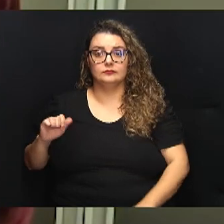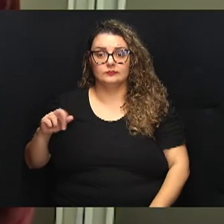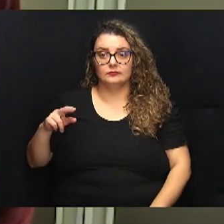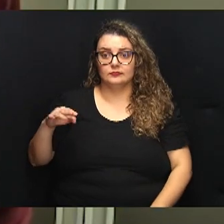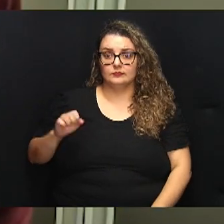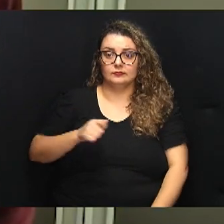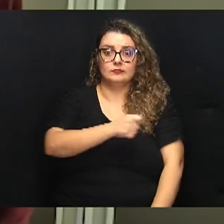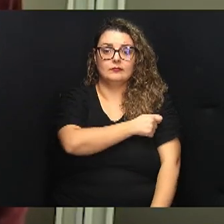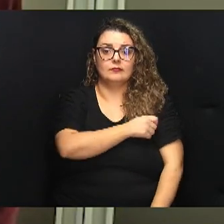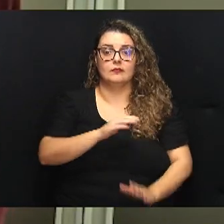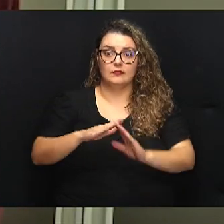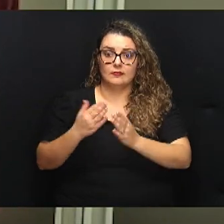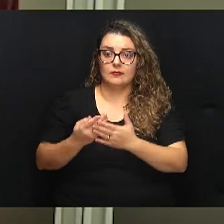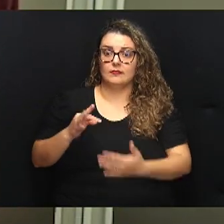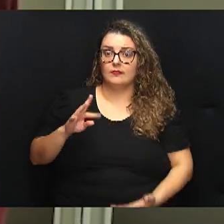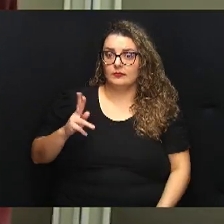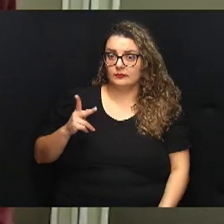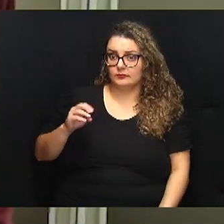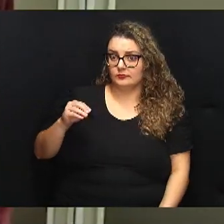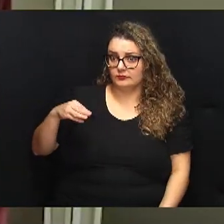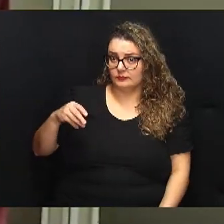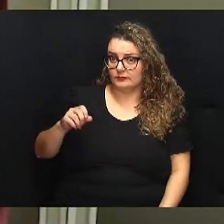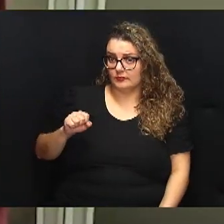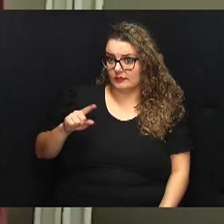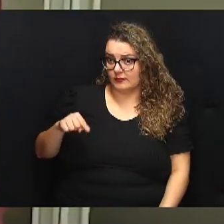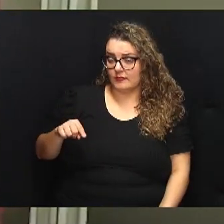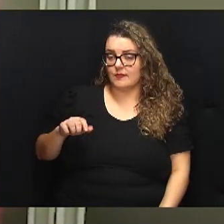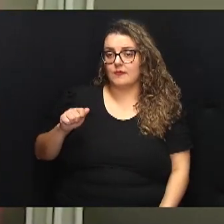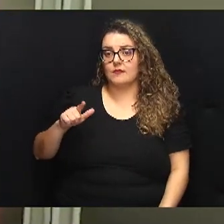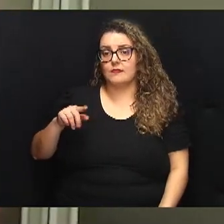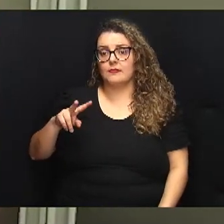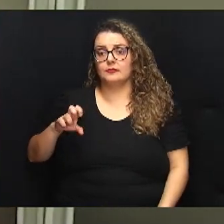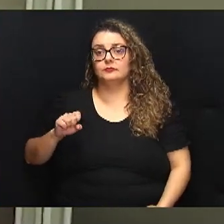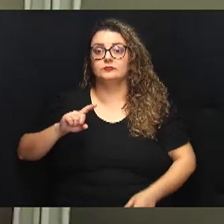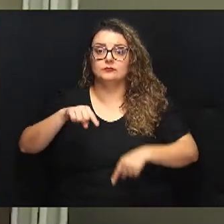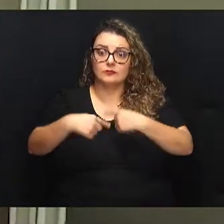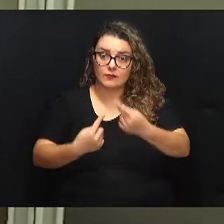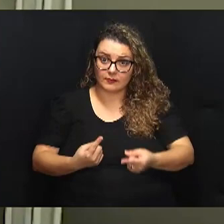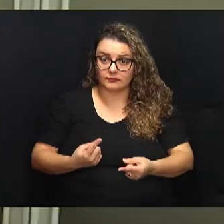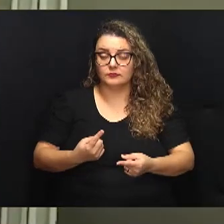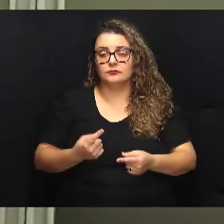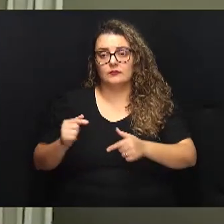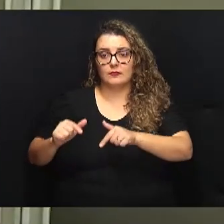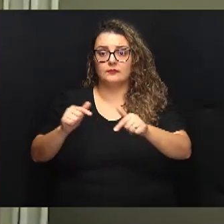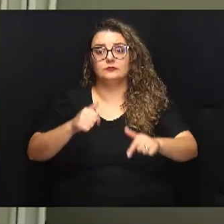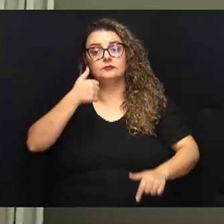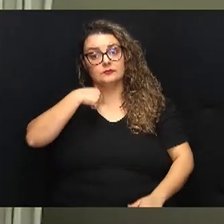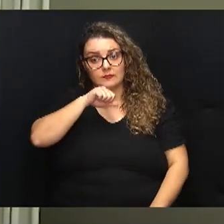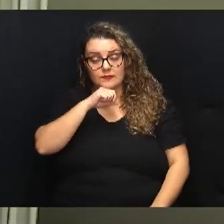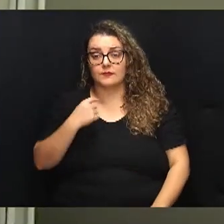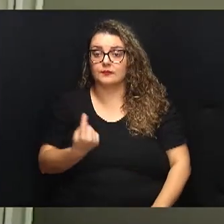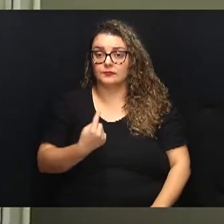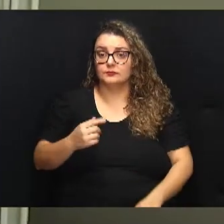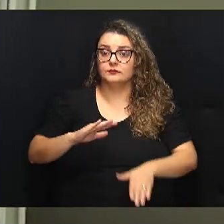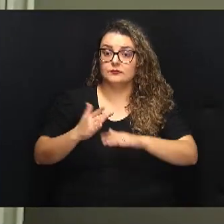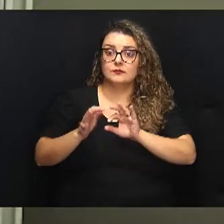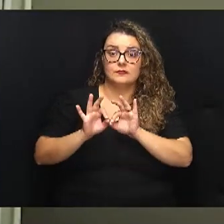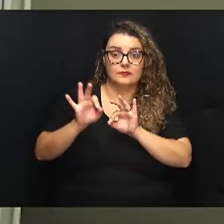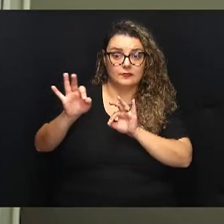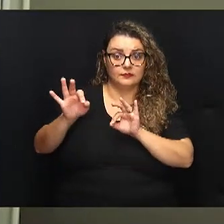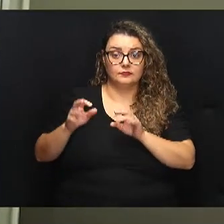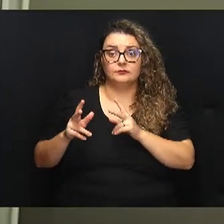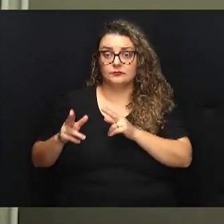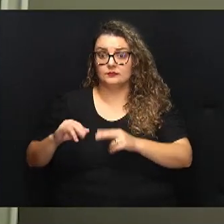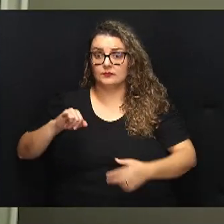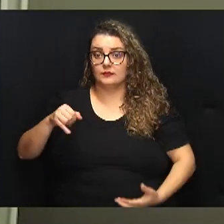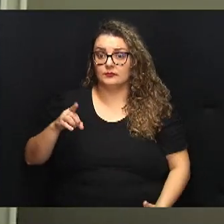do Colégio Tomás Alves e outras regiões de Campinas, mães solos, bairros mais distantes, né, como o